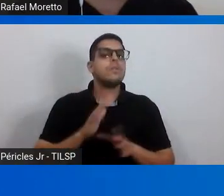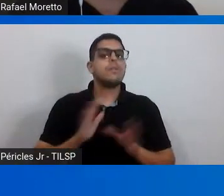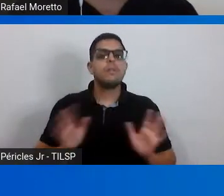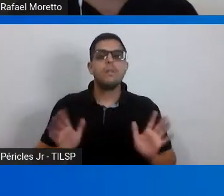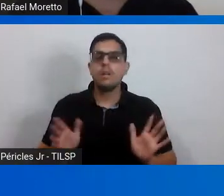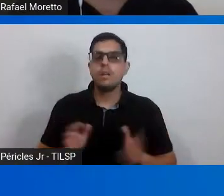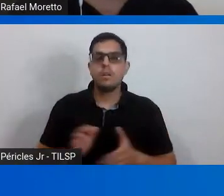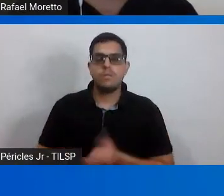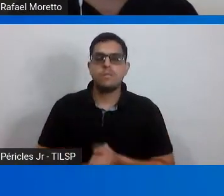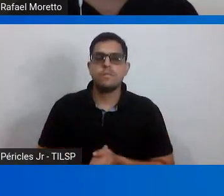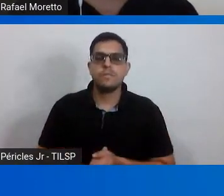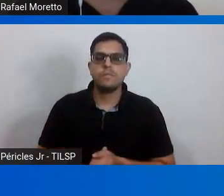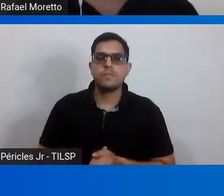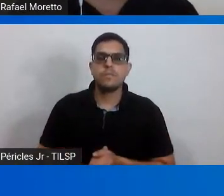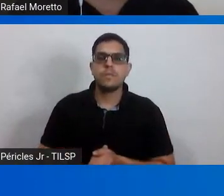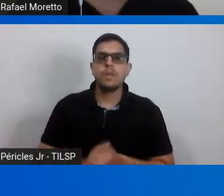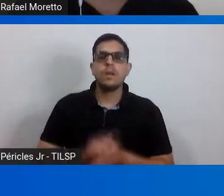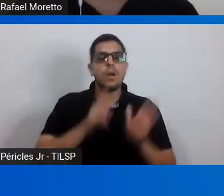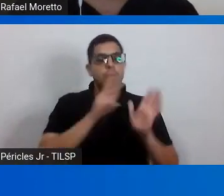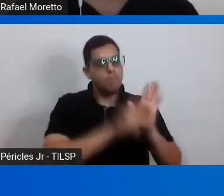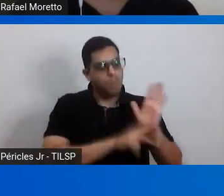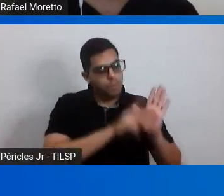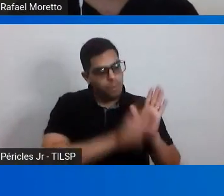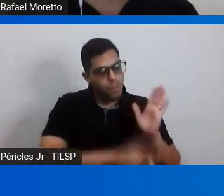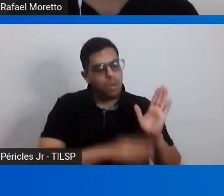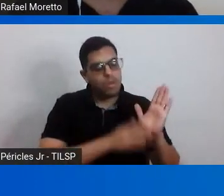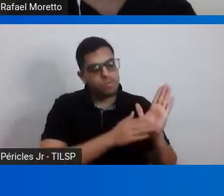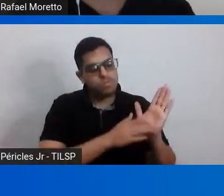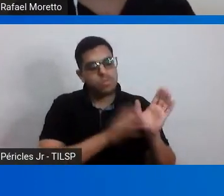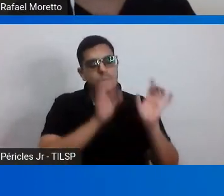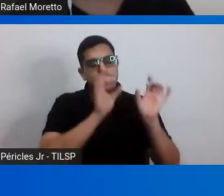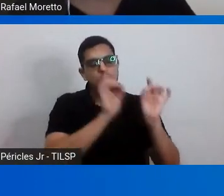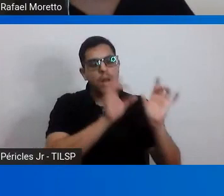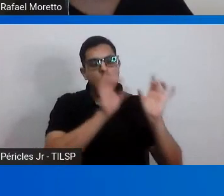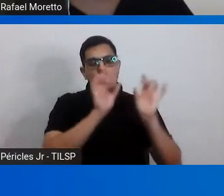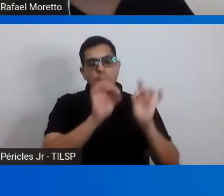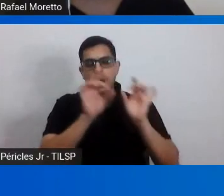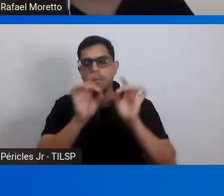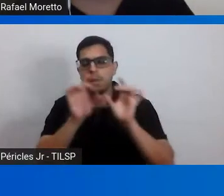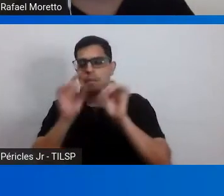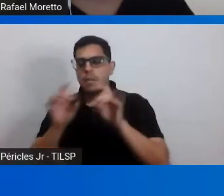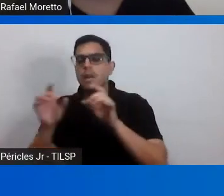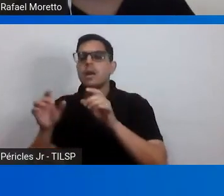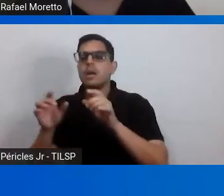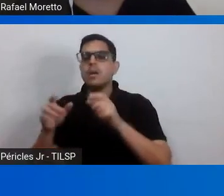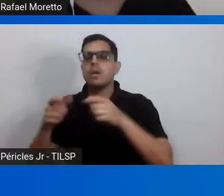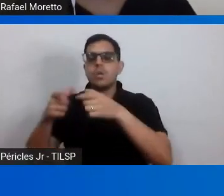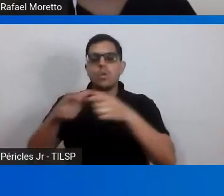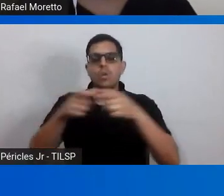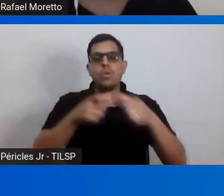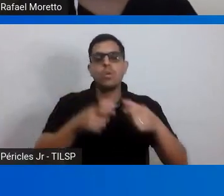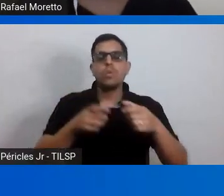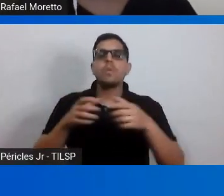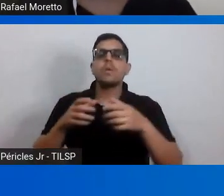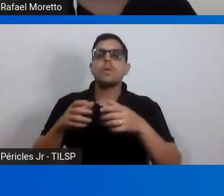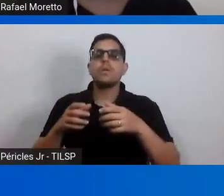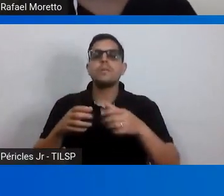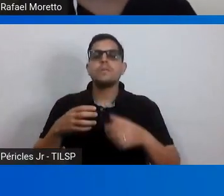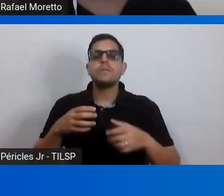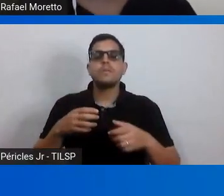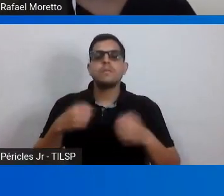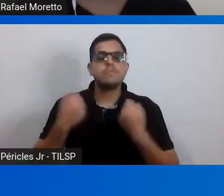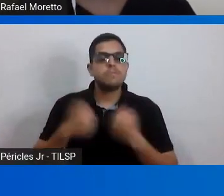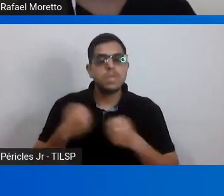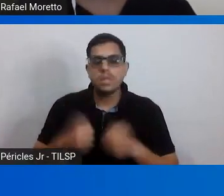possível ou não cada projeto cada unidade cada situação tem uma necessidade porém eu não percebo que seria